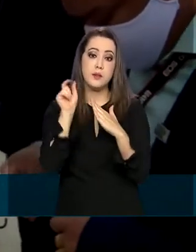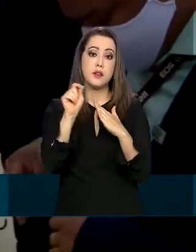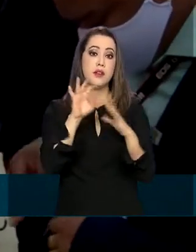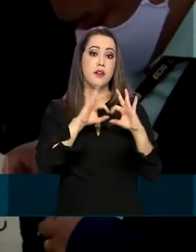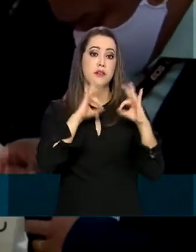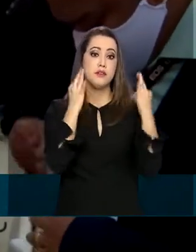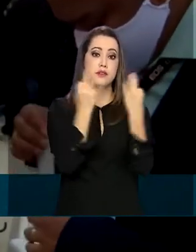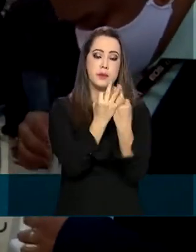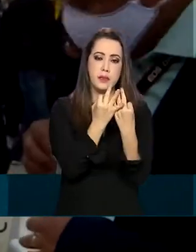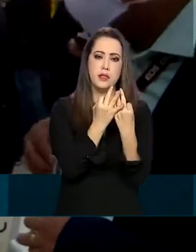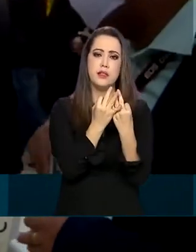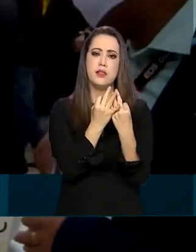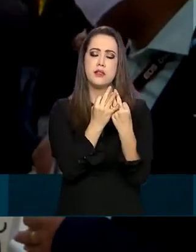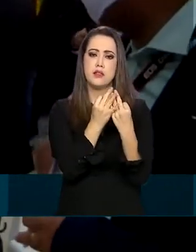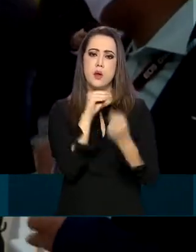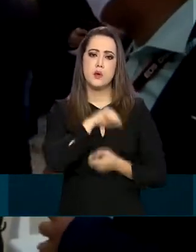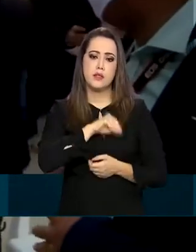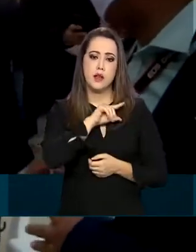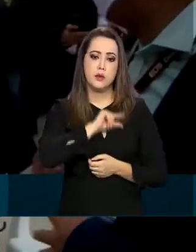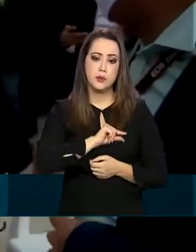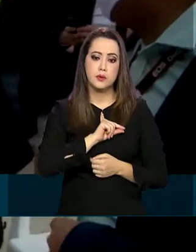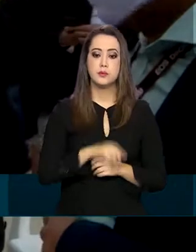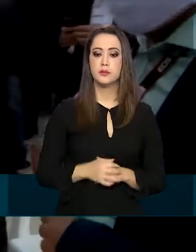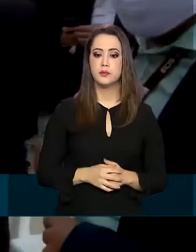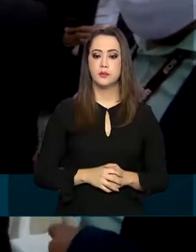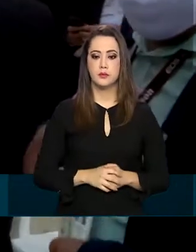voltar, vou sair daqui então.